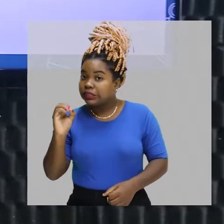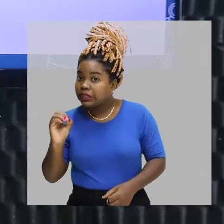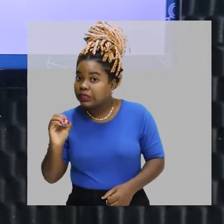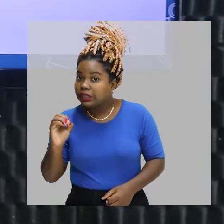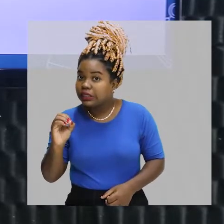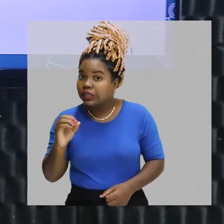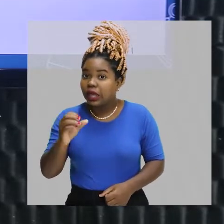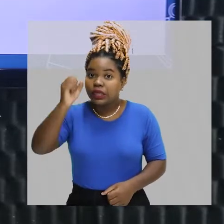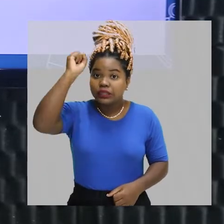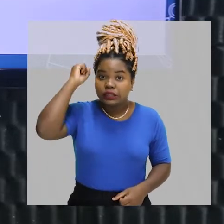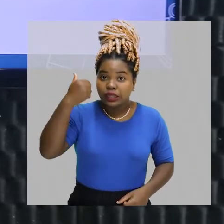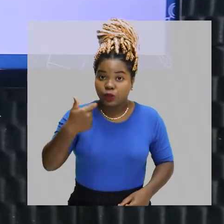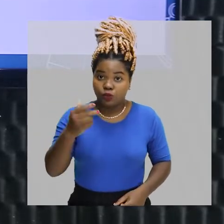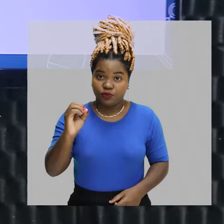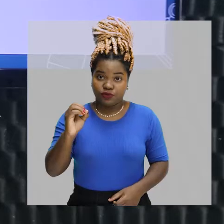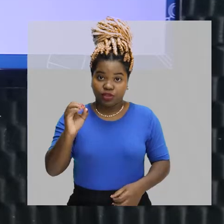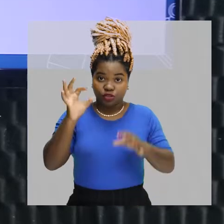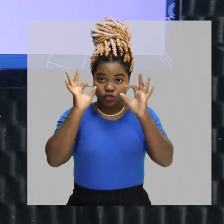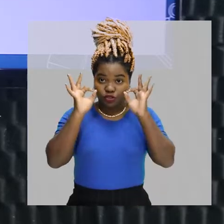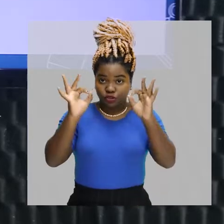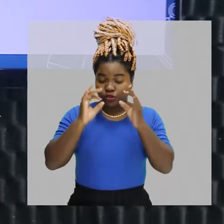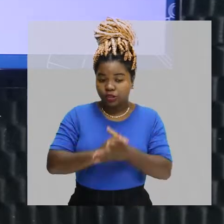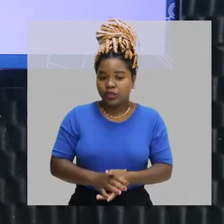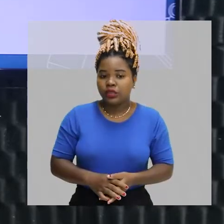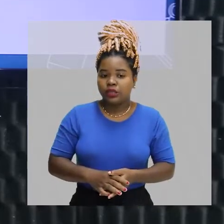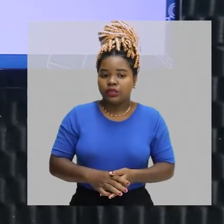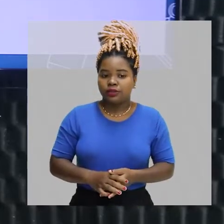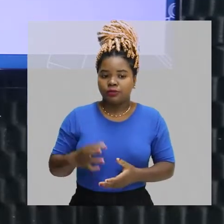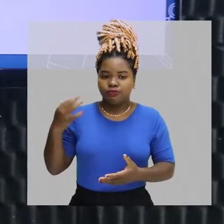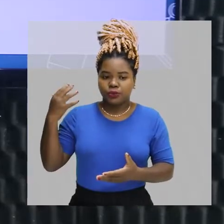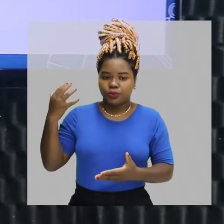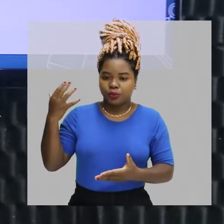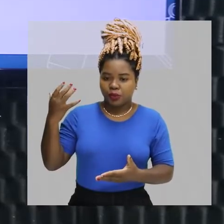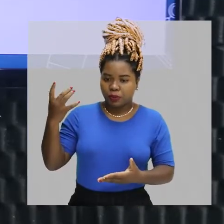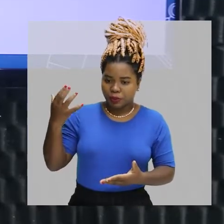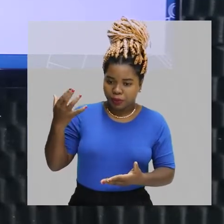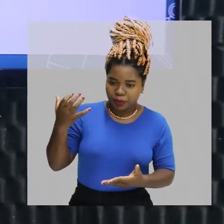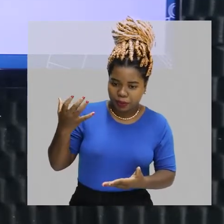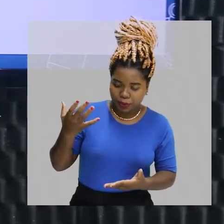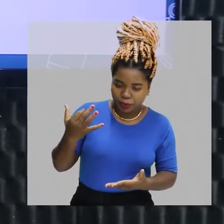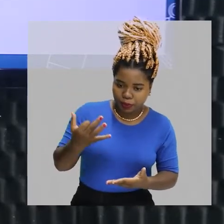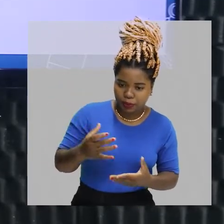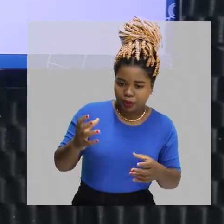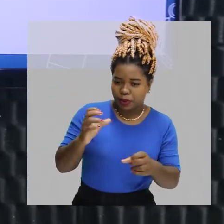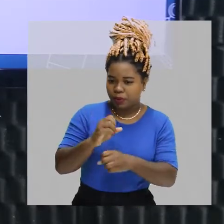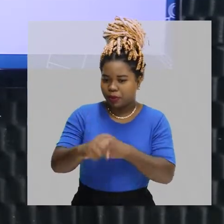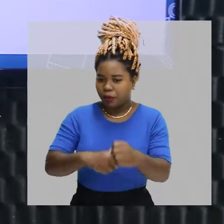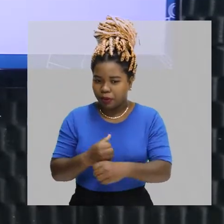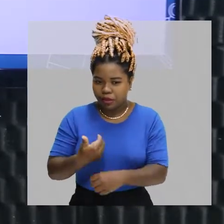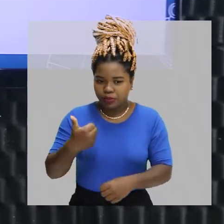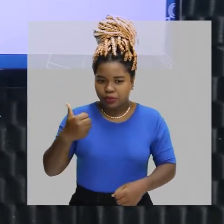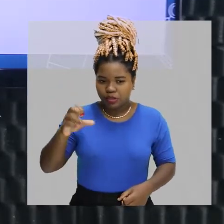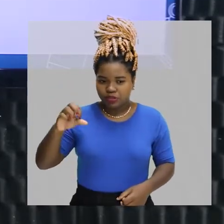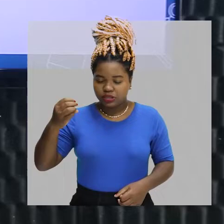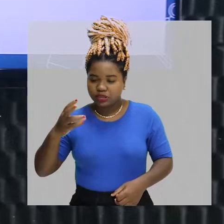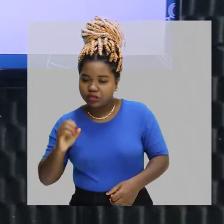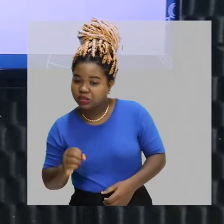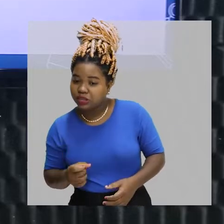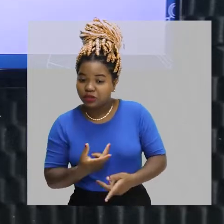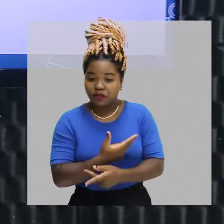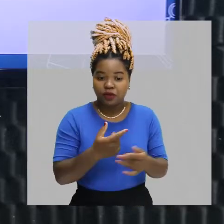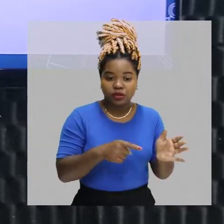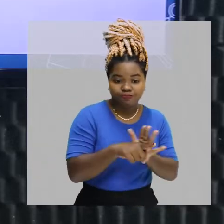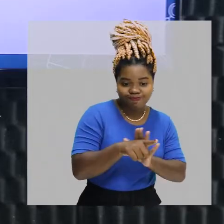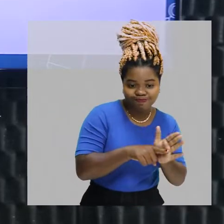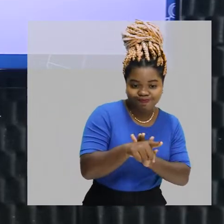século 20. Então, desde 1930, a partir dessas diversas pesquisas e descobertas científicas,